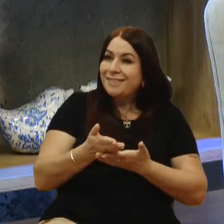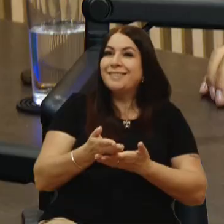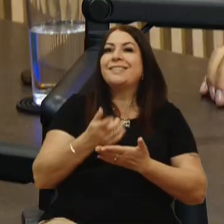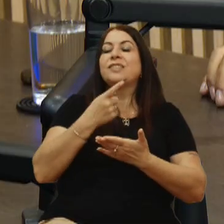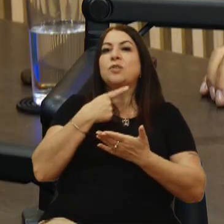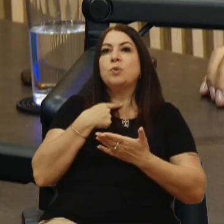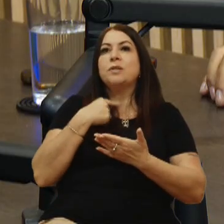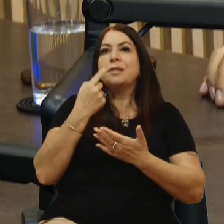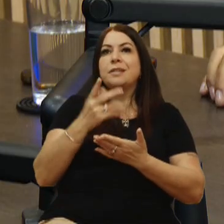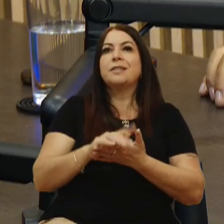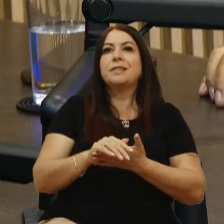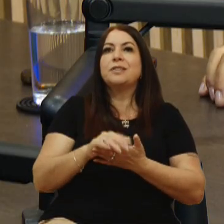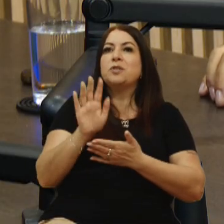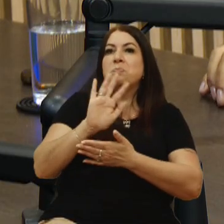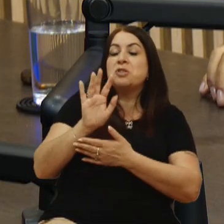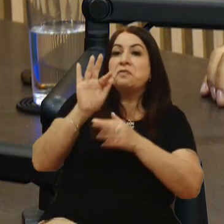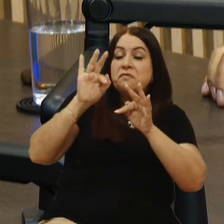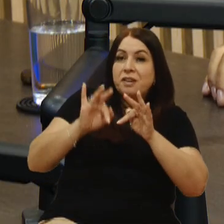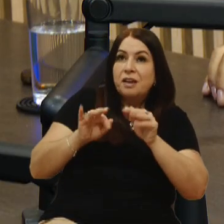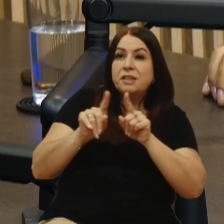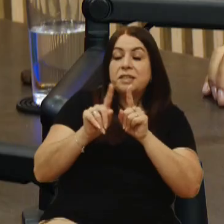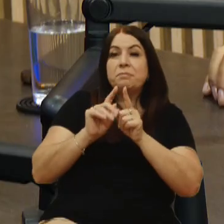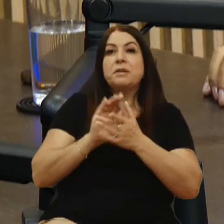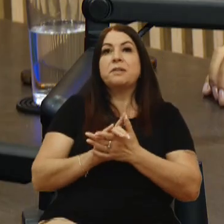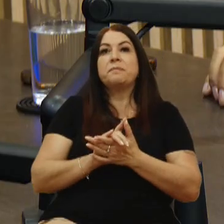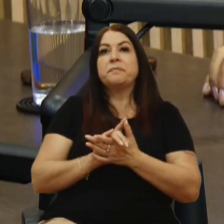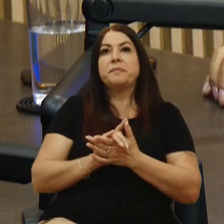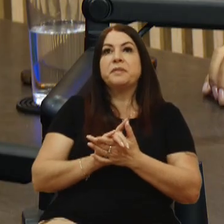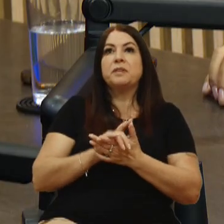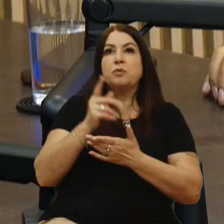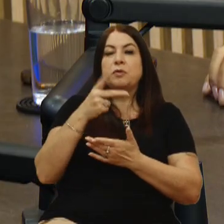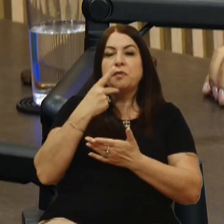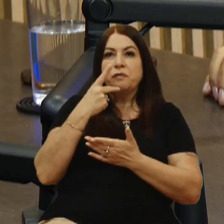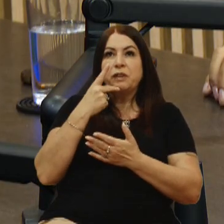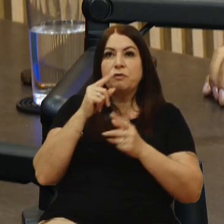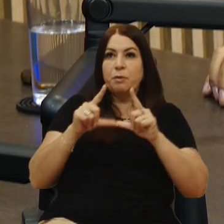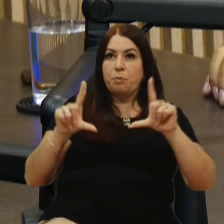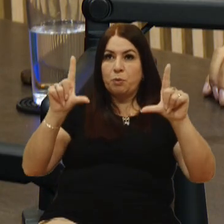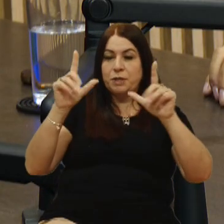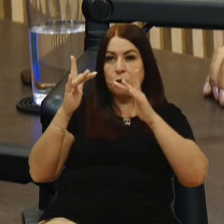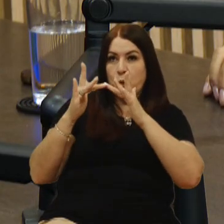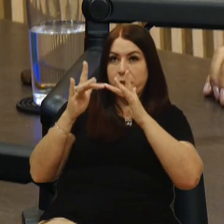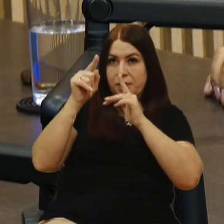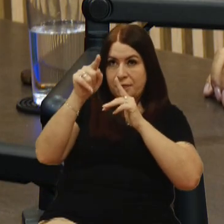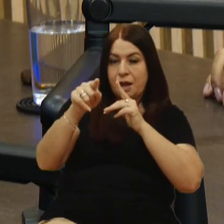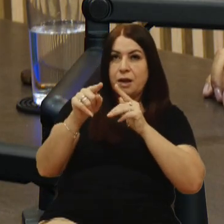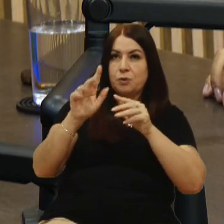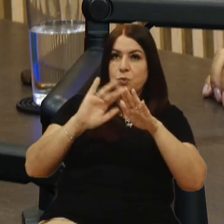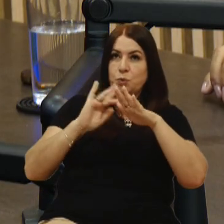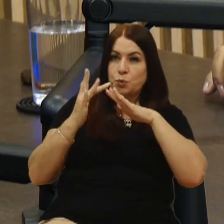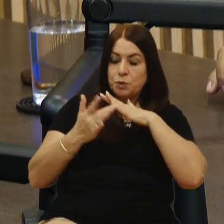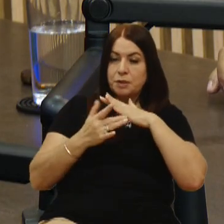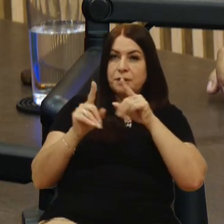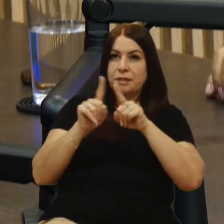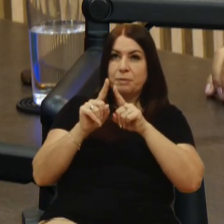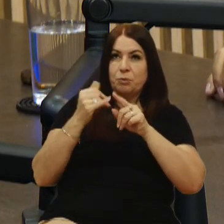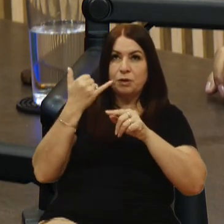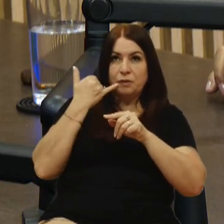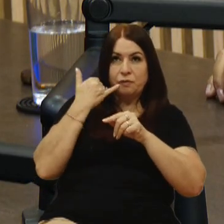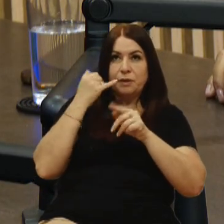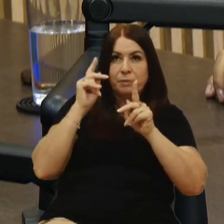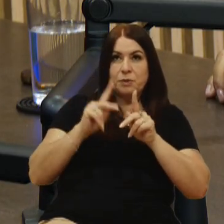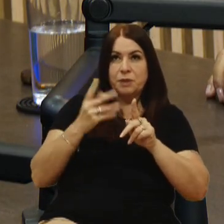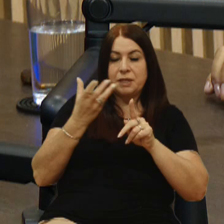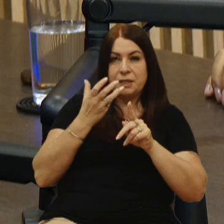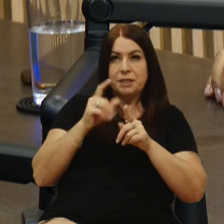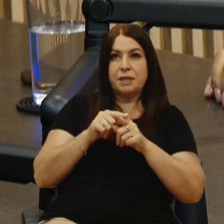gostaria das suas despedidas finais, considerações finais. Enquanto o senhor fala, vai aparecer os seus contatos, redes sociais e também o telefone para o pessoal que